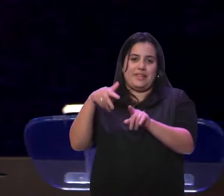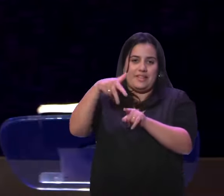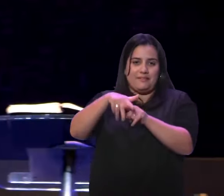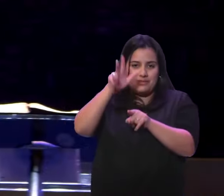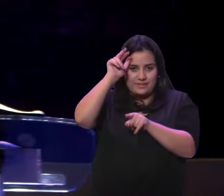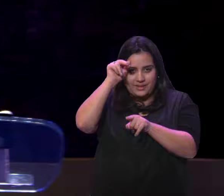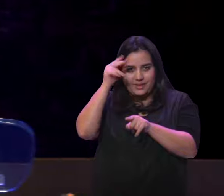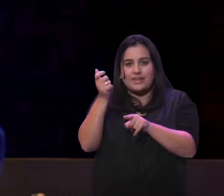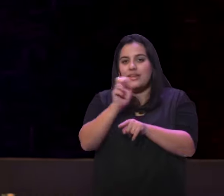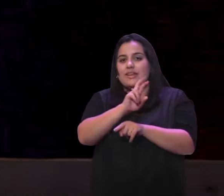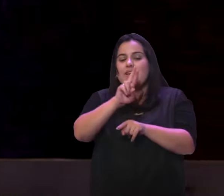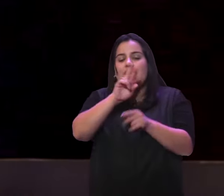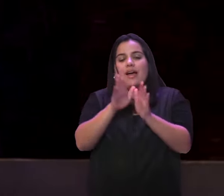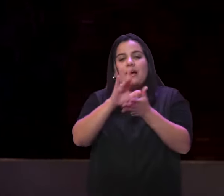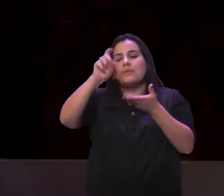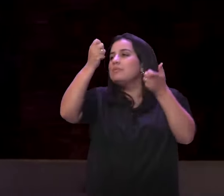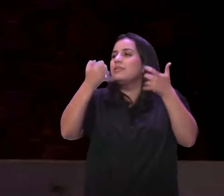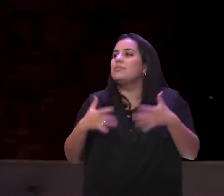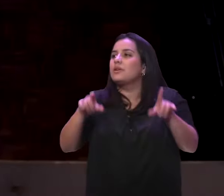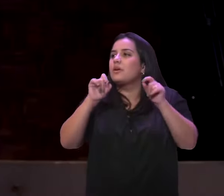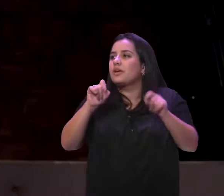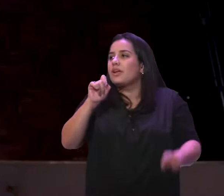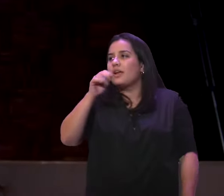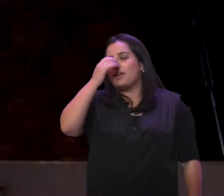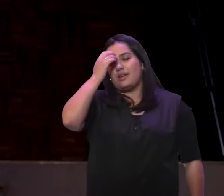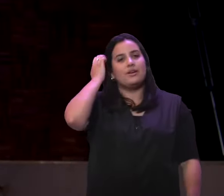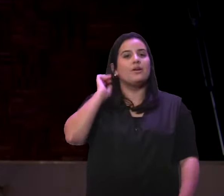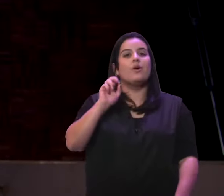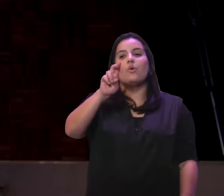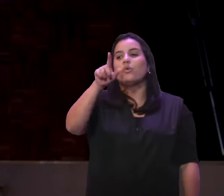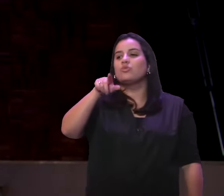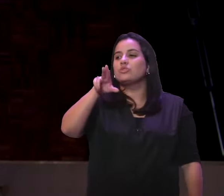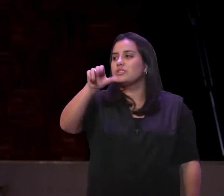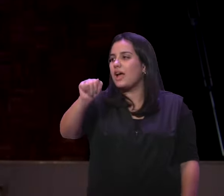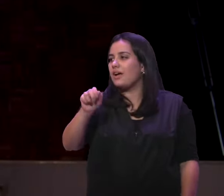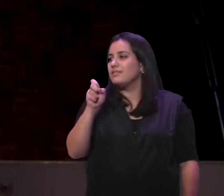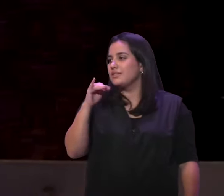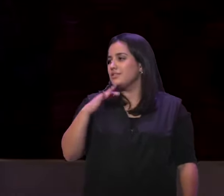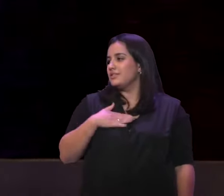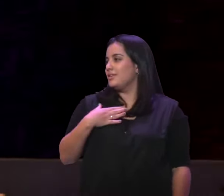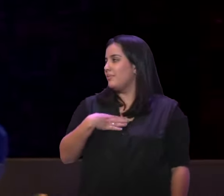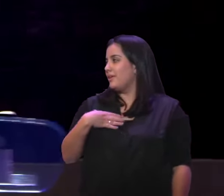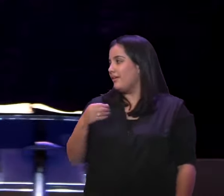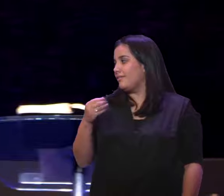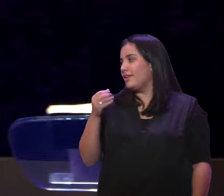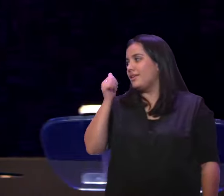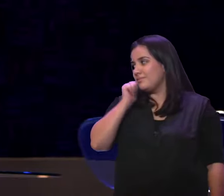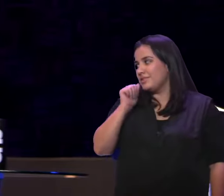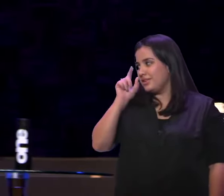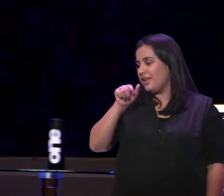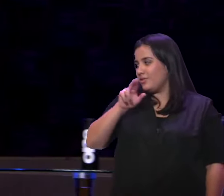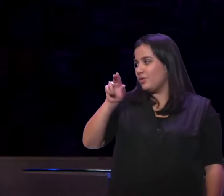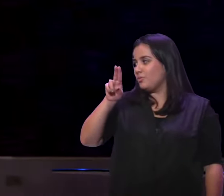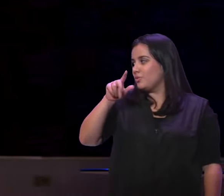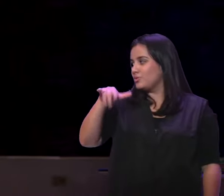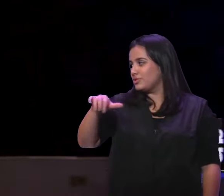Aiô, olha aí que nome bonito. Se minha filha fosse menina, ia ser Uzá, né, amor? Não, né? Imagina só a coisa,